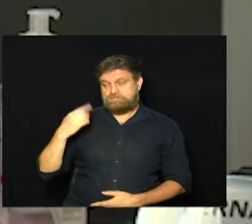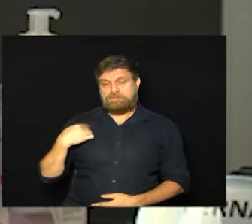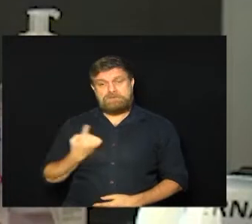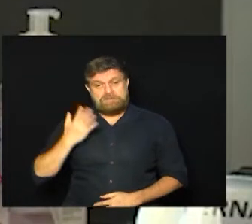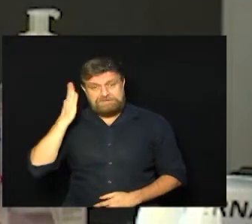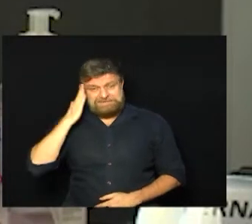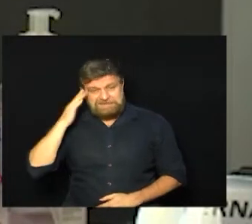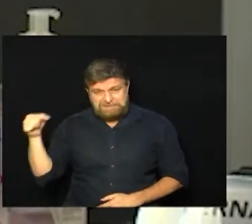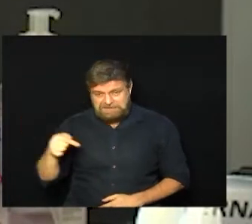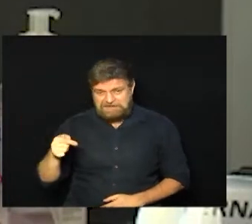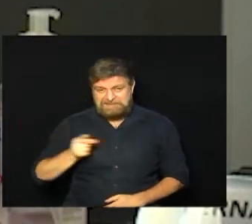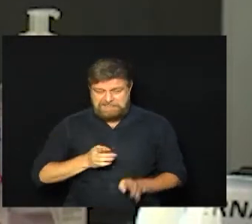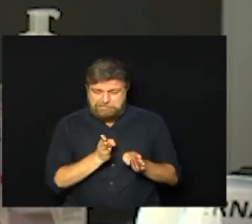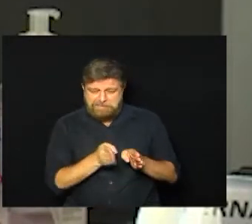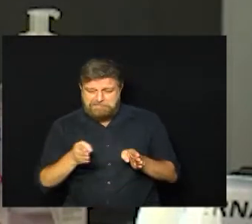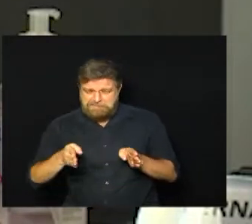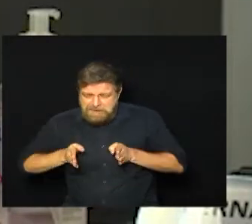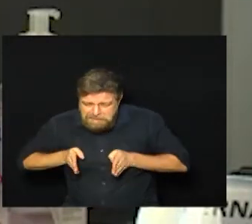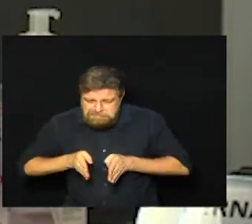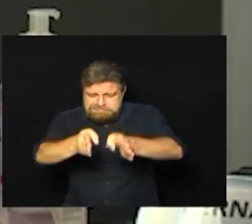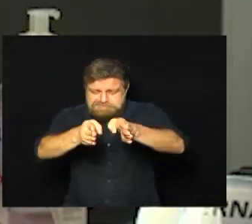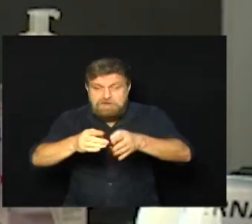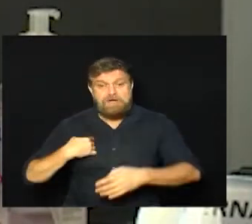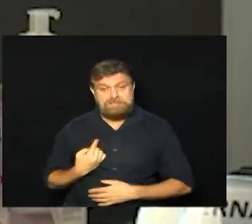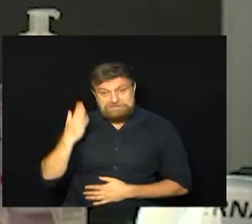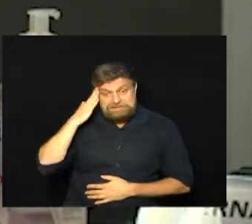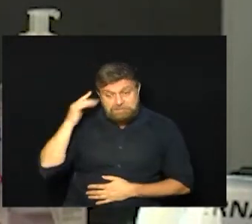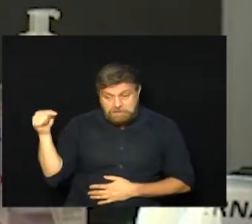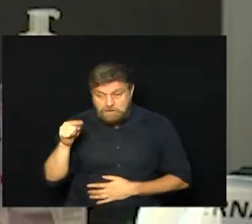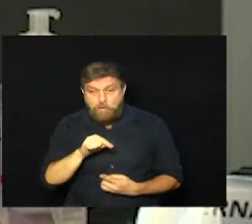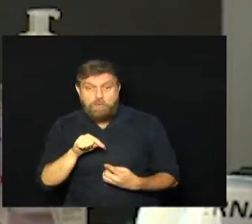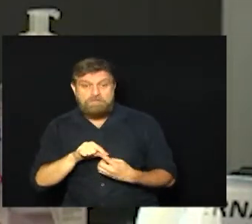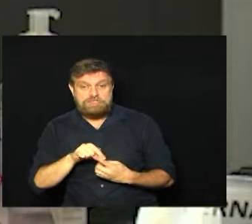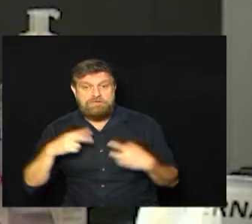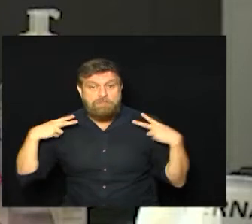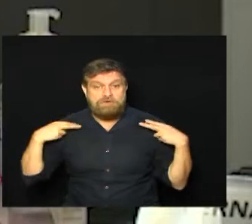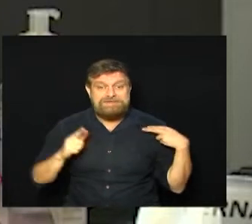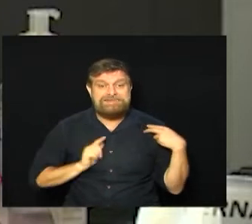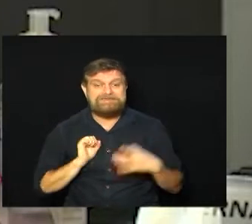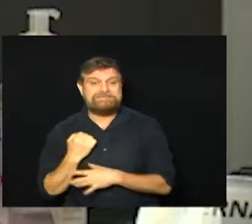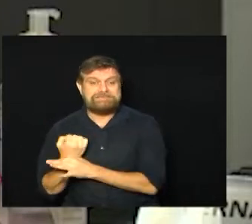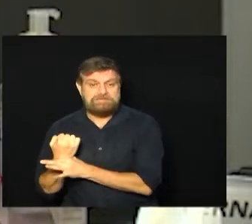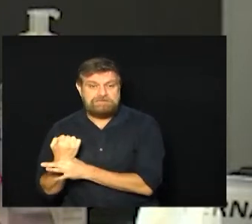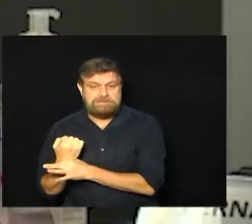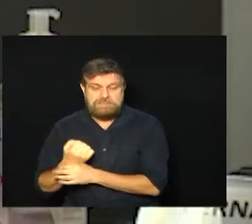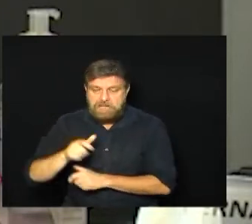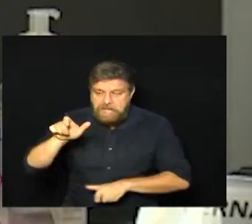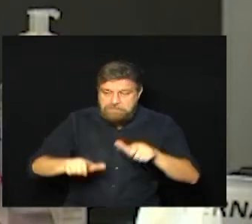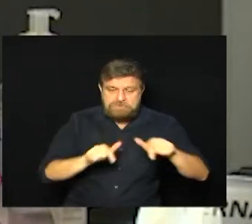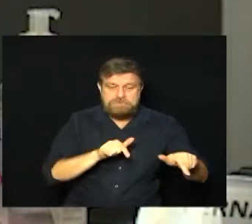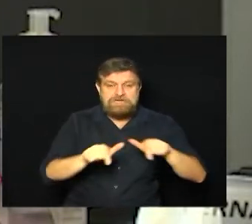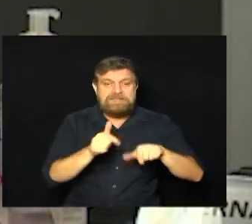Aquela parafernália que se faz com moto. Isso traz segurança para o motociclista, segurança para os